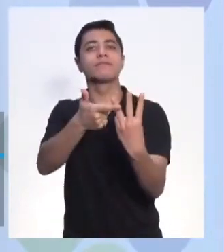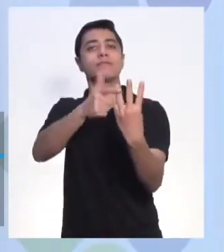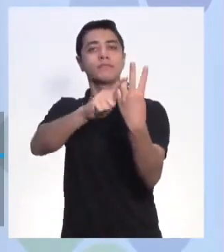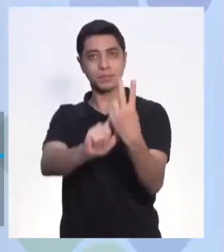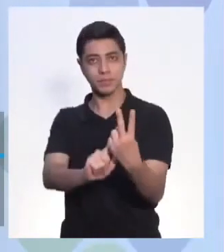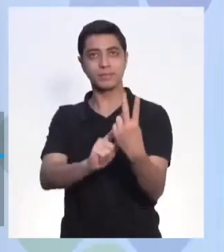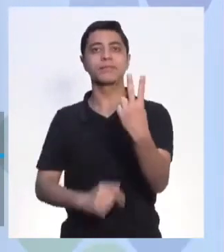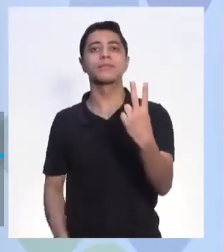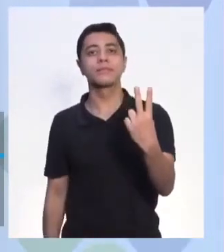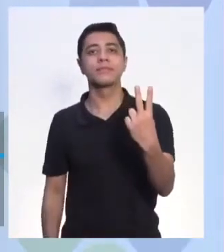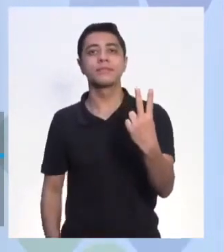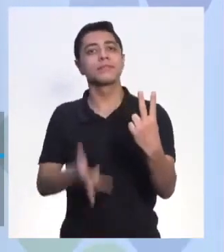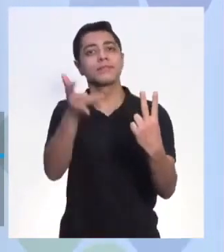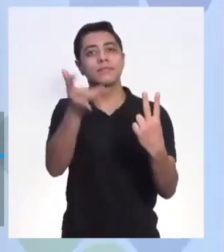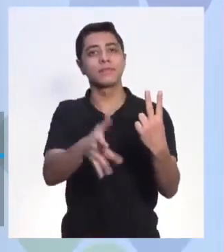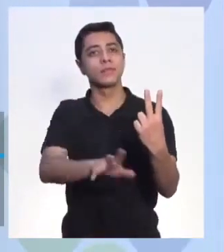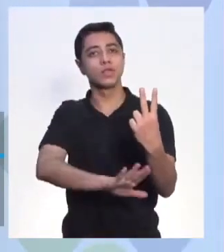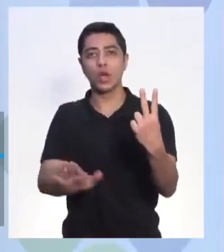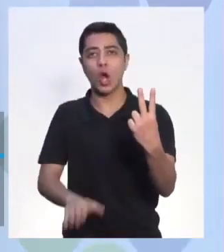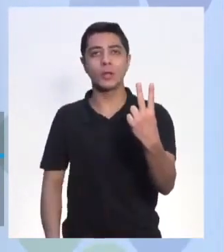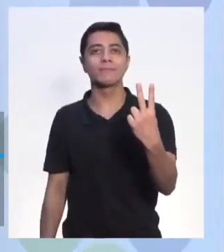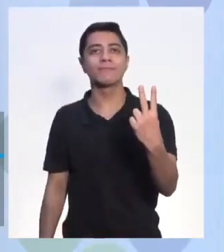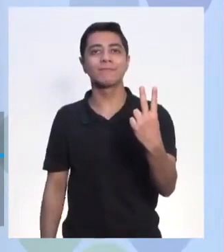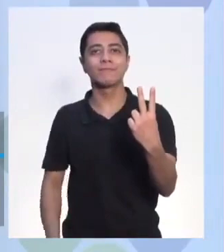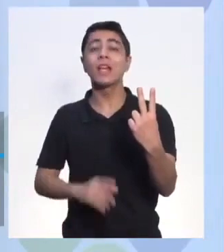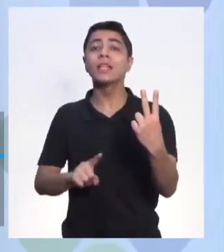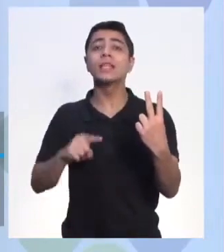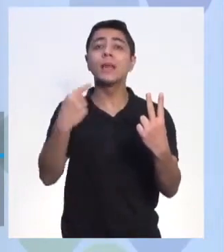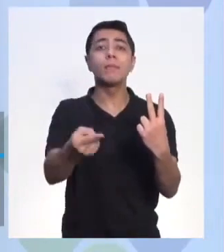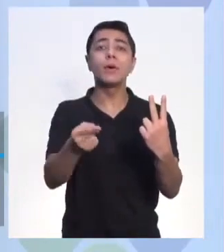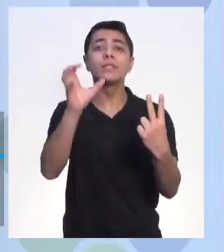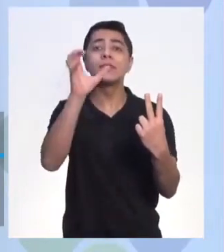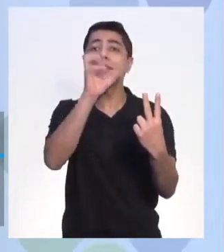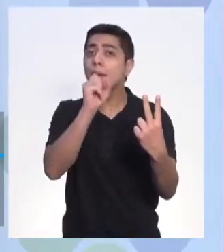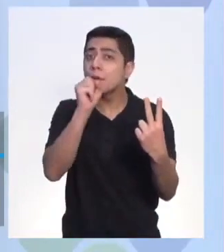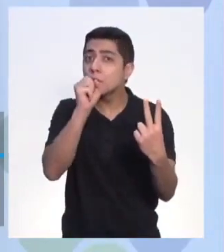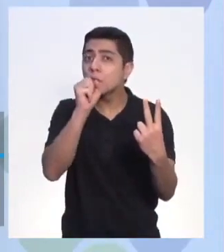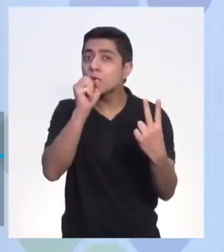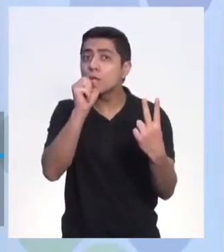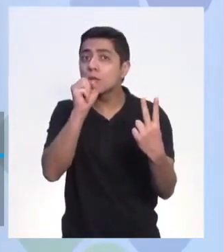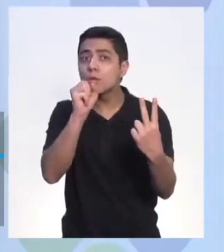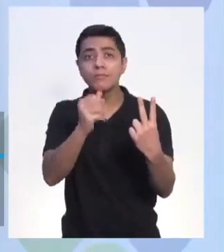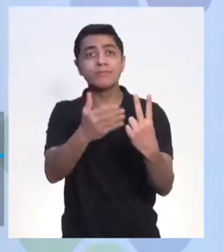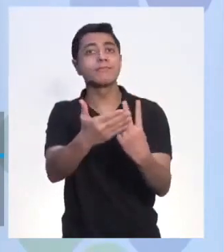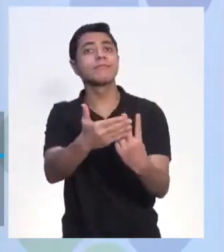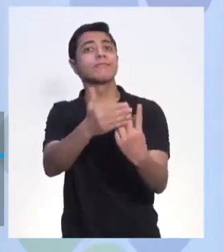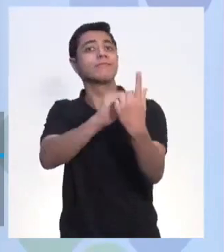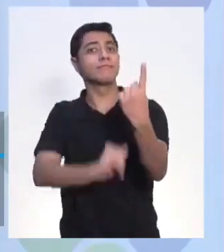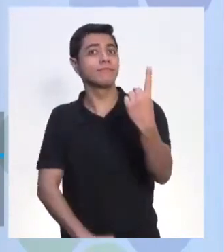de conjuntos. E quando chegar no sábado, só vai restar 1.